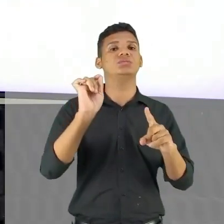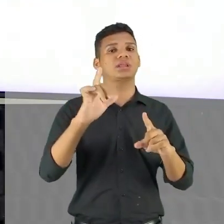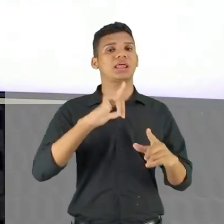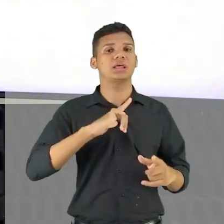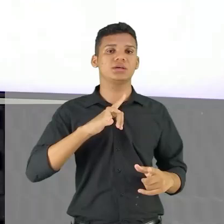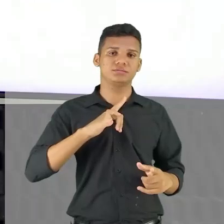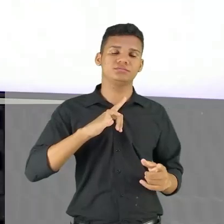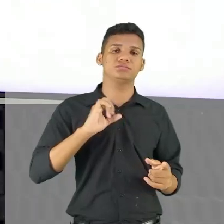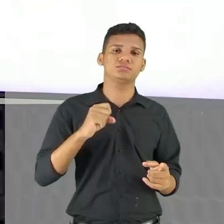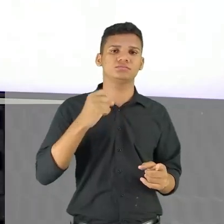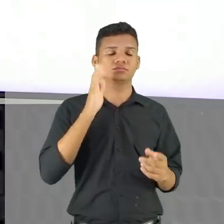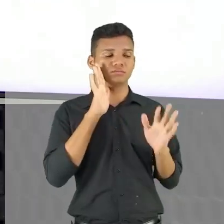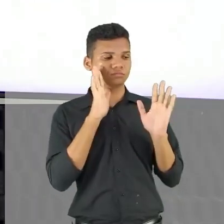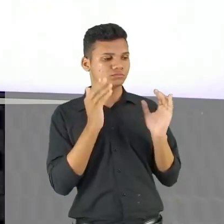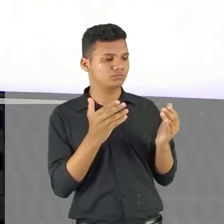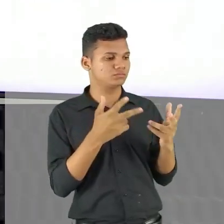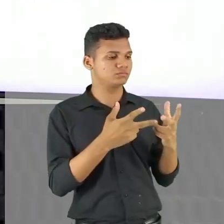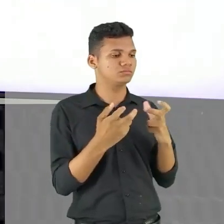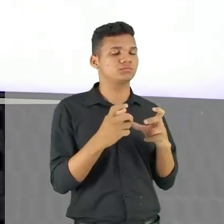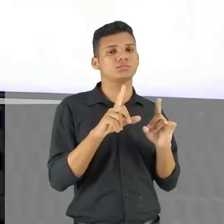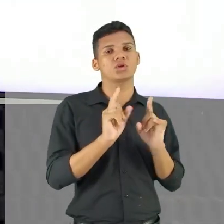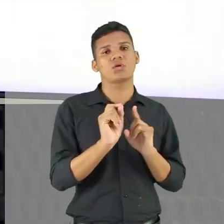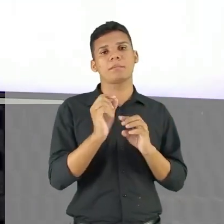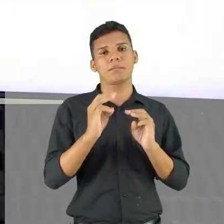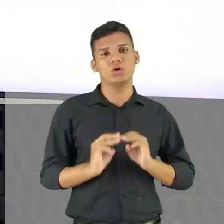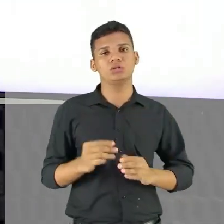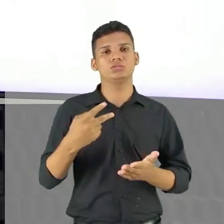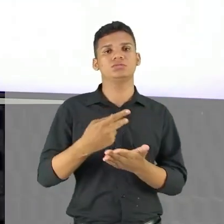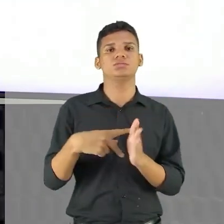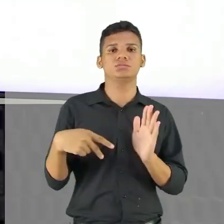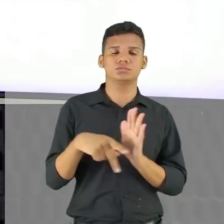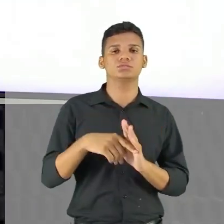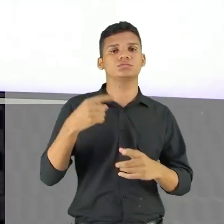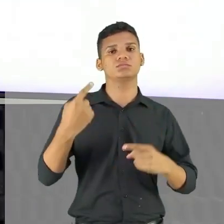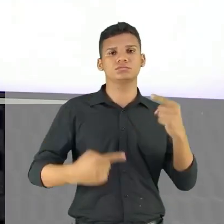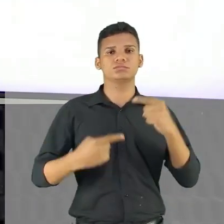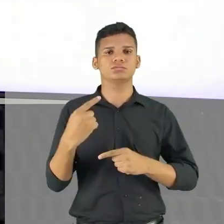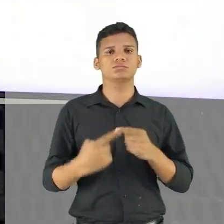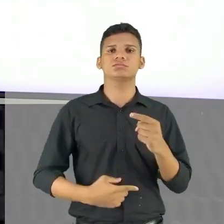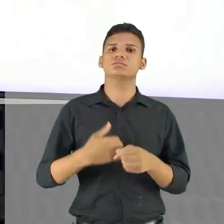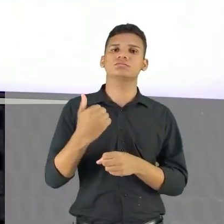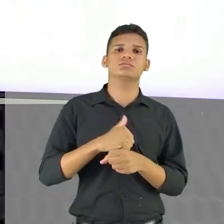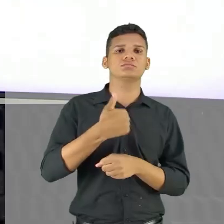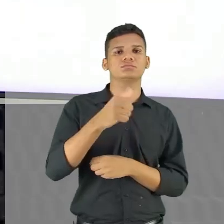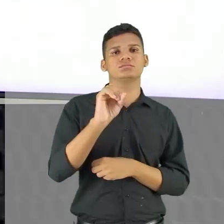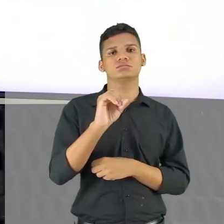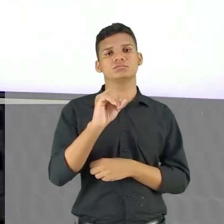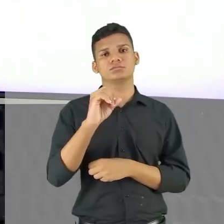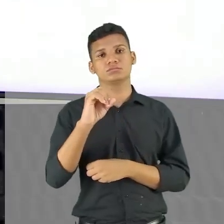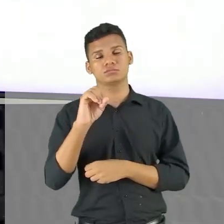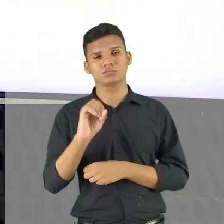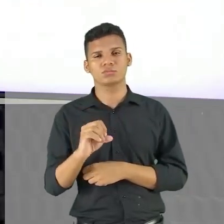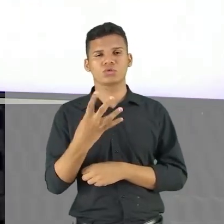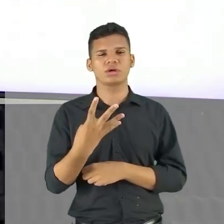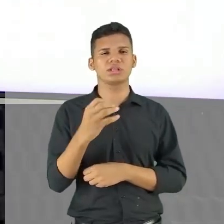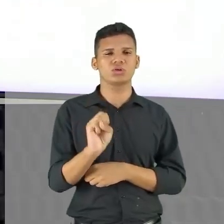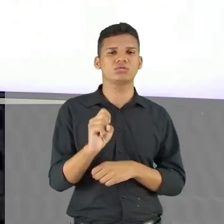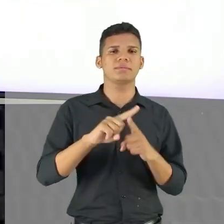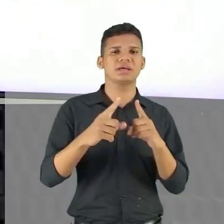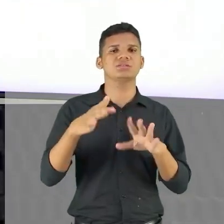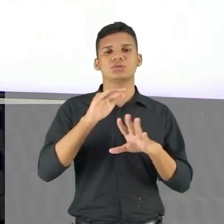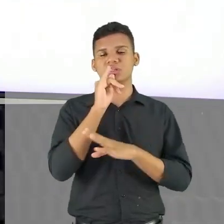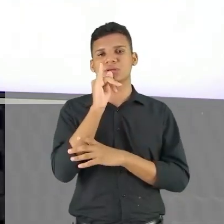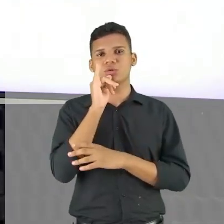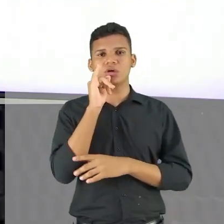ganha notoriedade, em termos geopolíticos, ali em 47 e 48, com a Guerra de Independência, ou a Guerra da